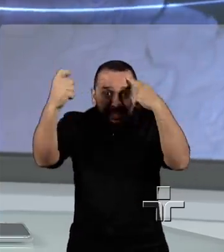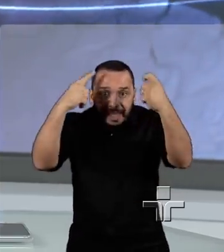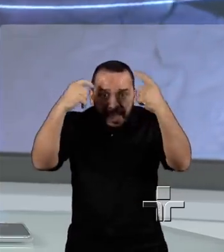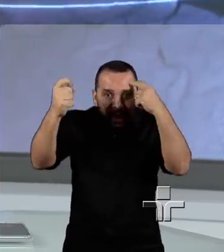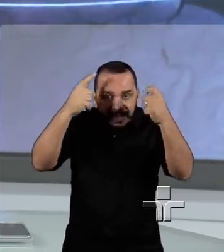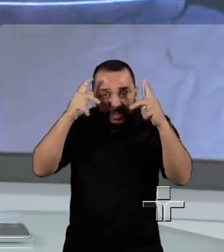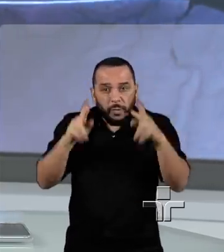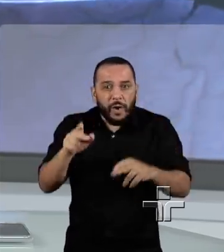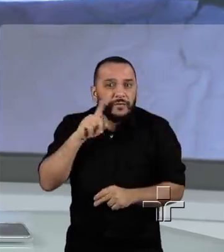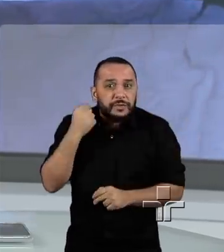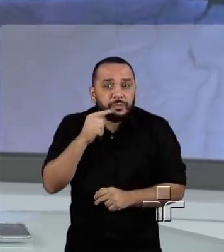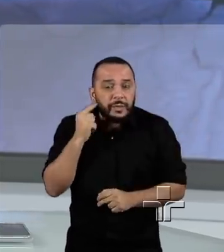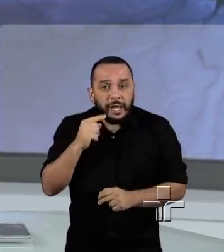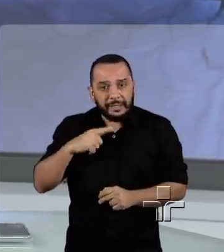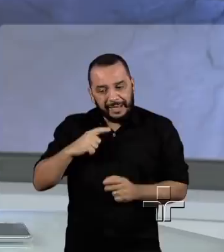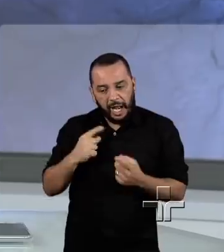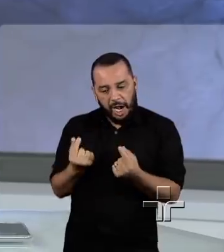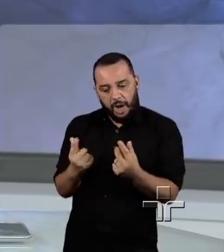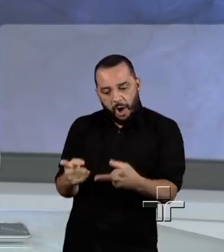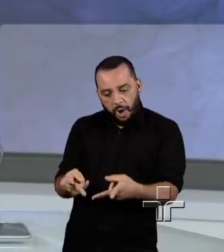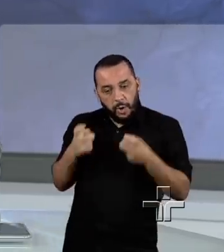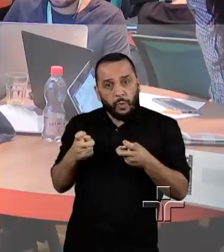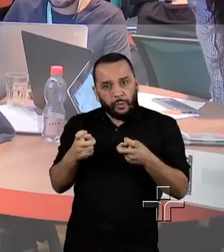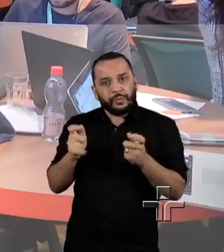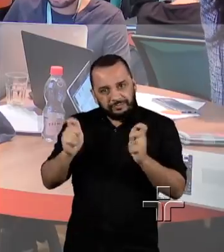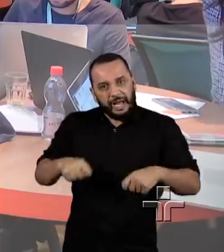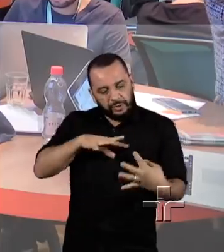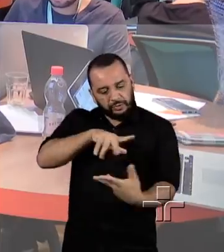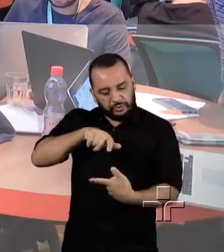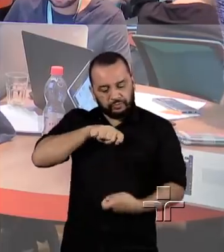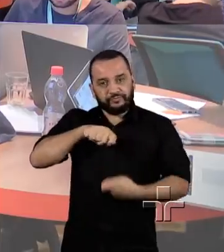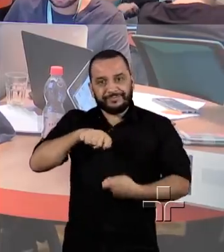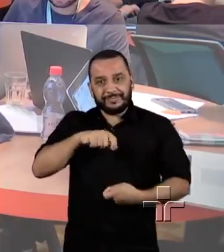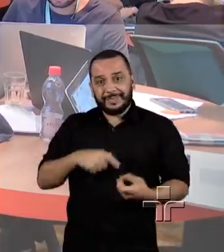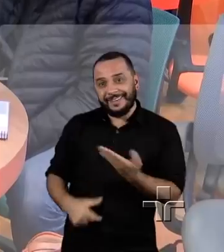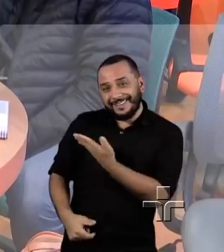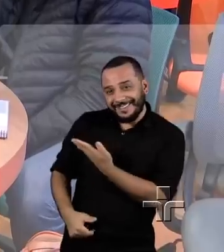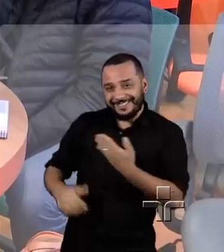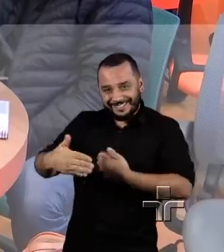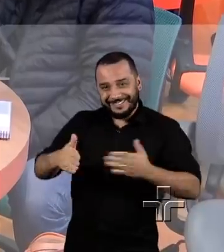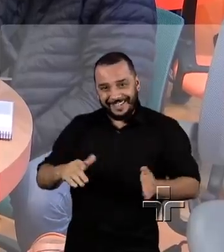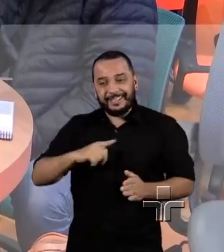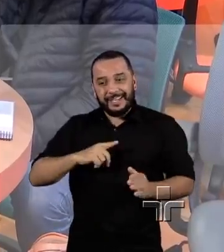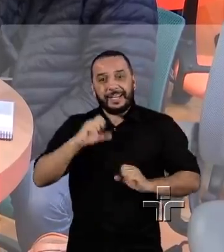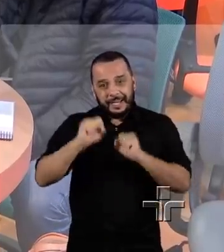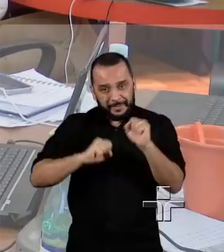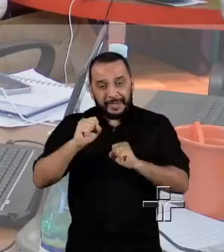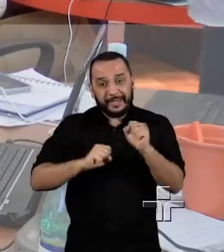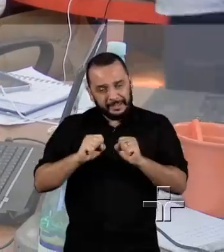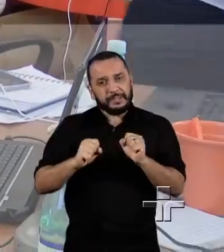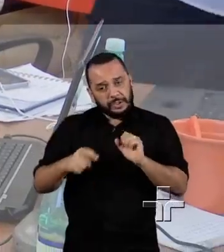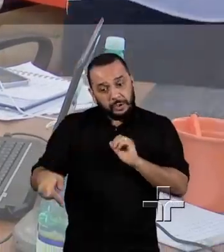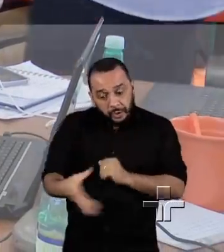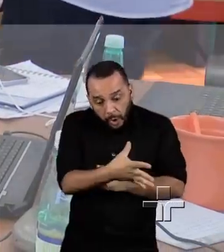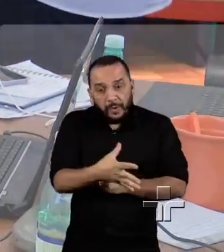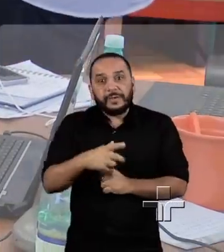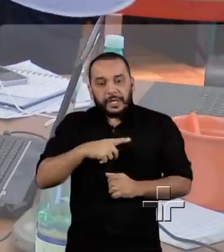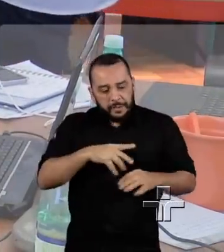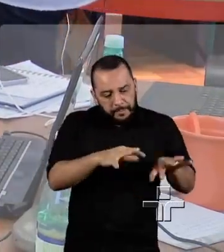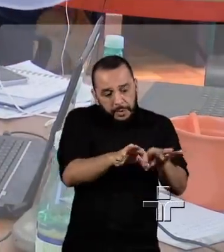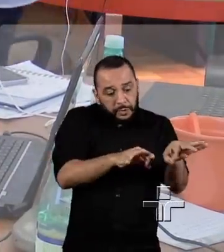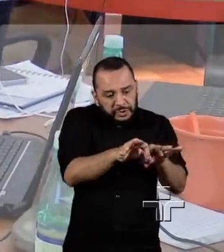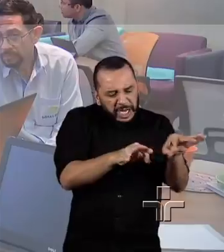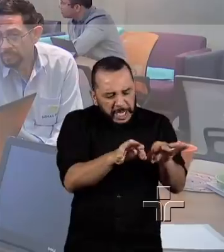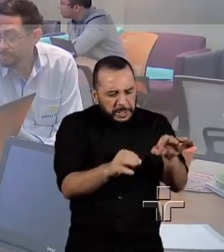gerar mais lucros e se manter sustentável. Nesta sala, startups trabalham em projetos para uma grande empresa do ramo